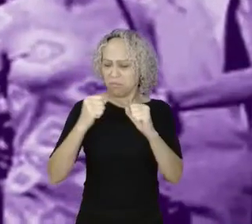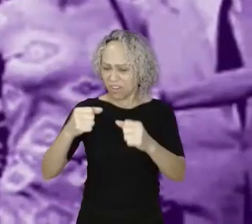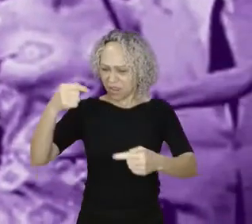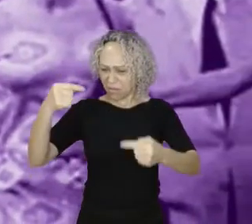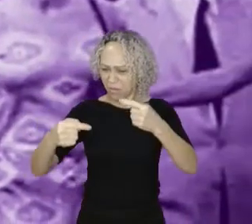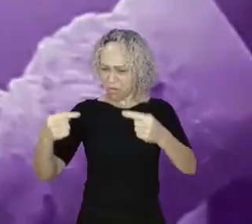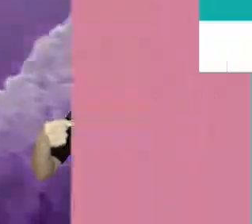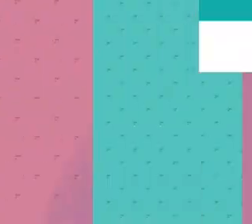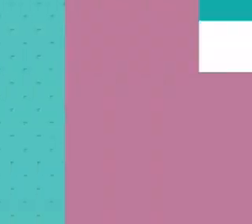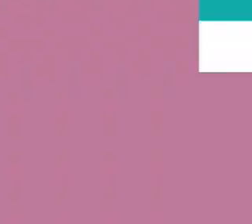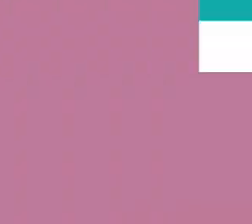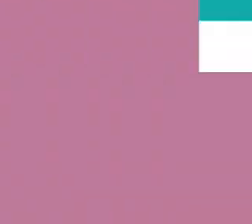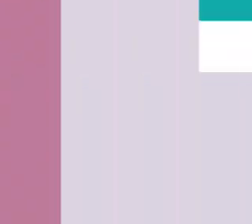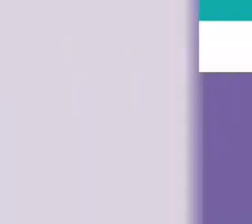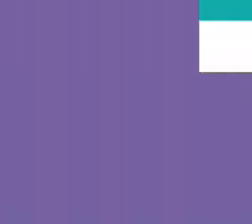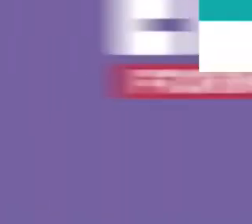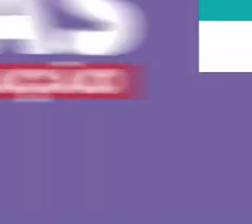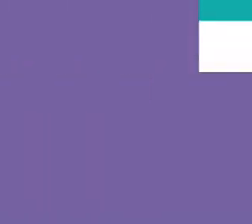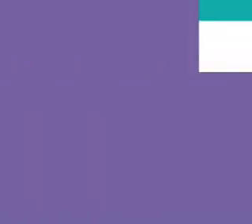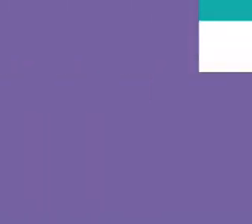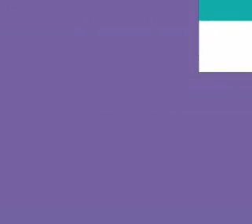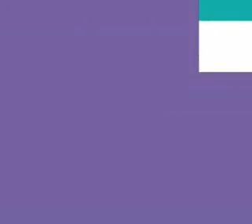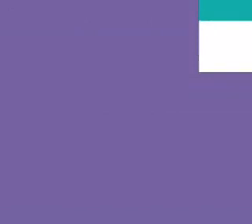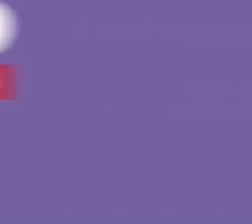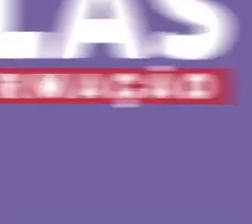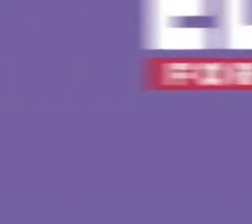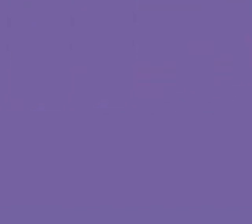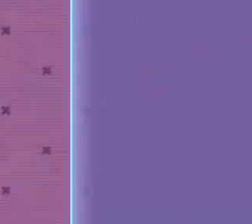de poder.